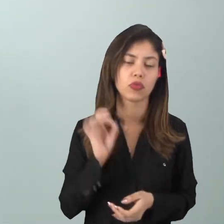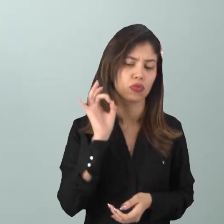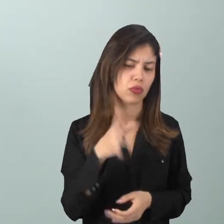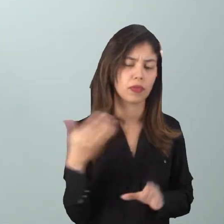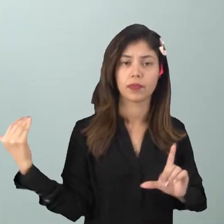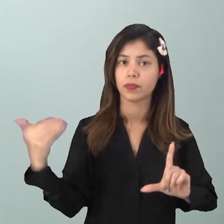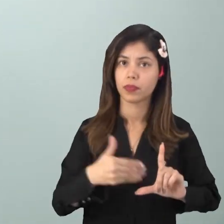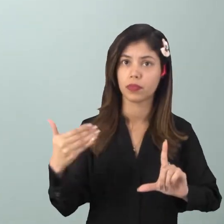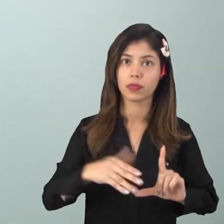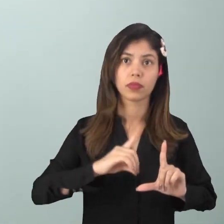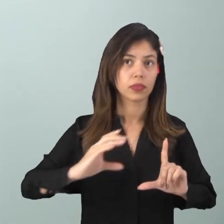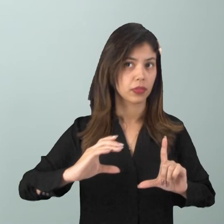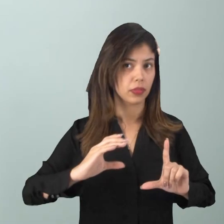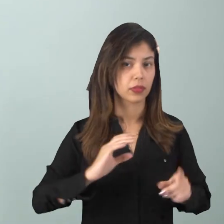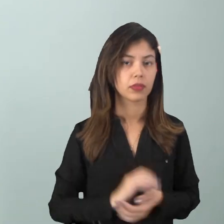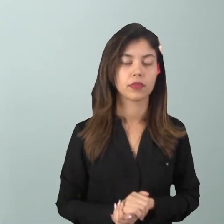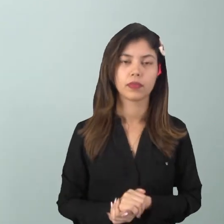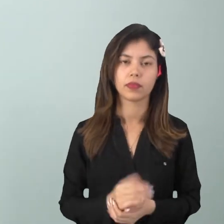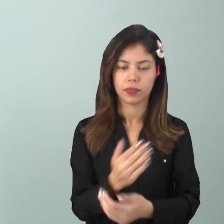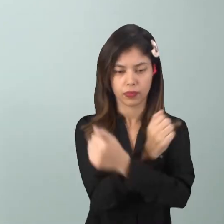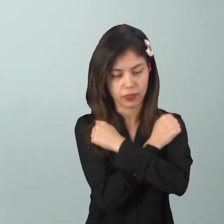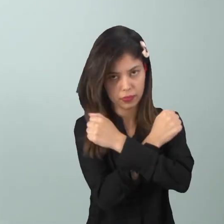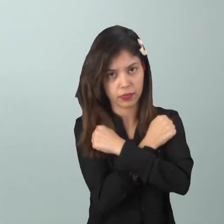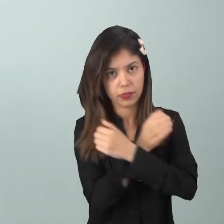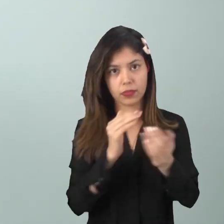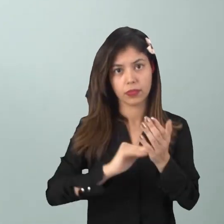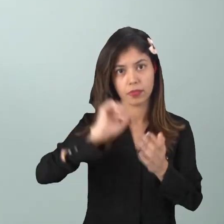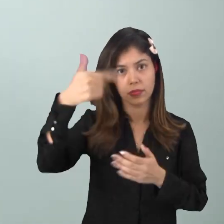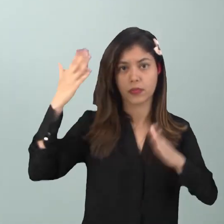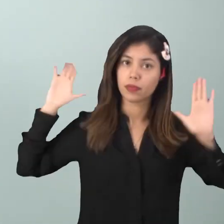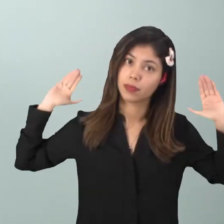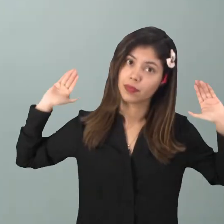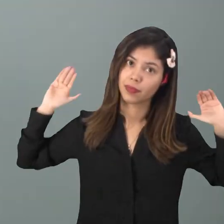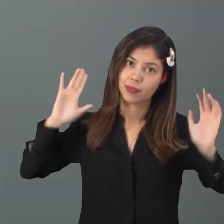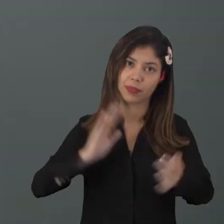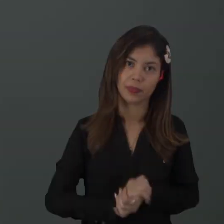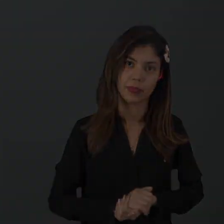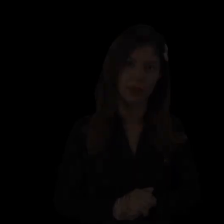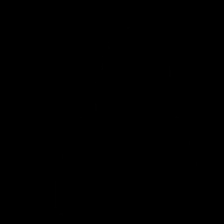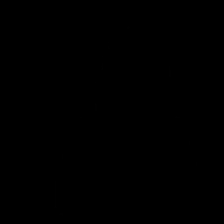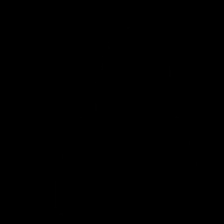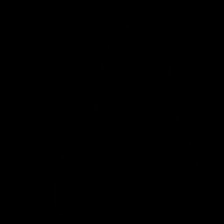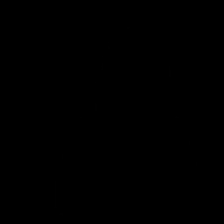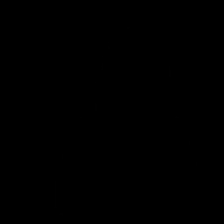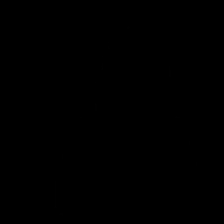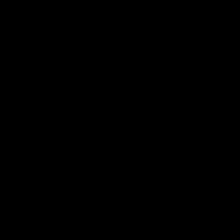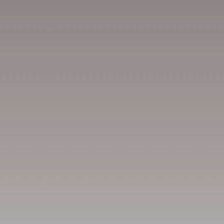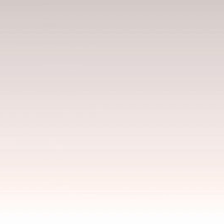curricular, basta acessar a plataforma Eduque. Um abraço e até a próxima!